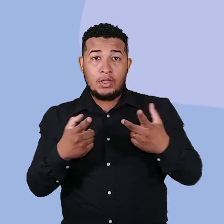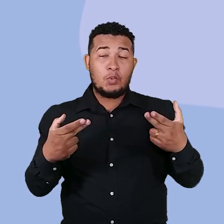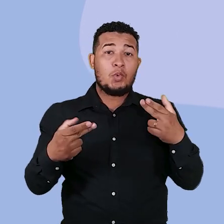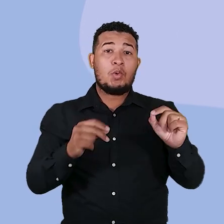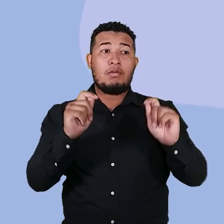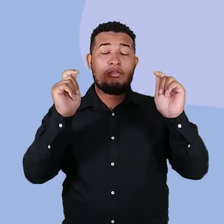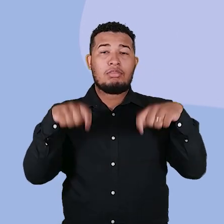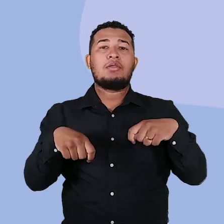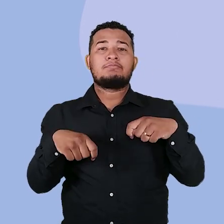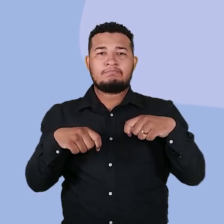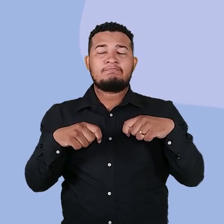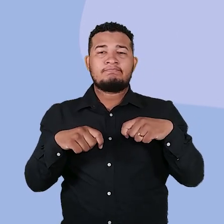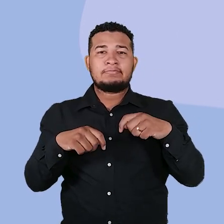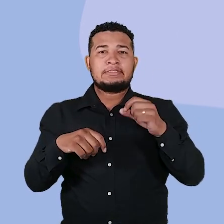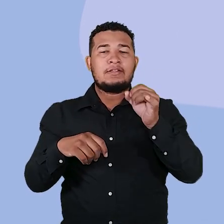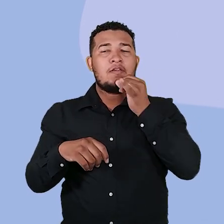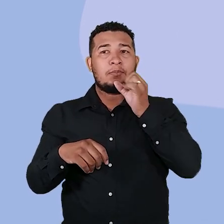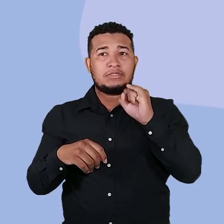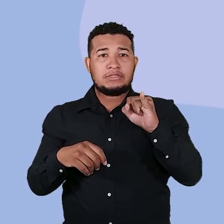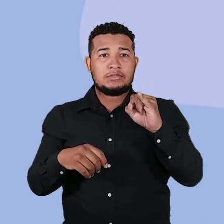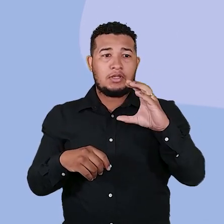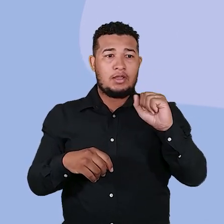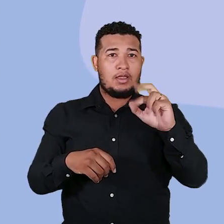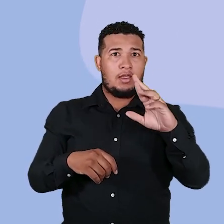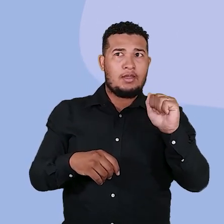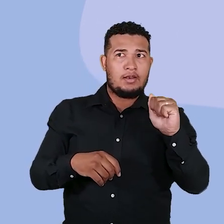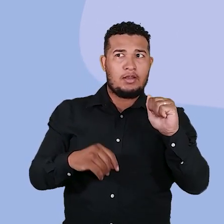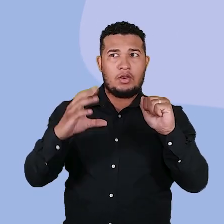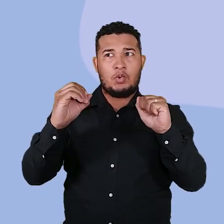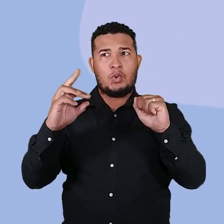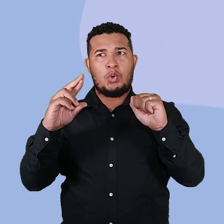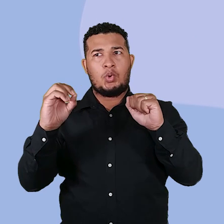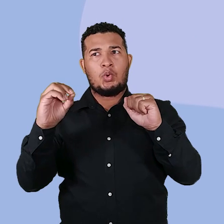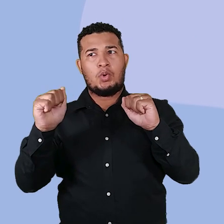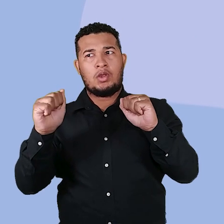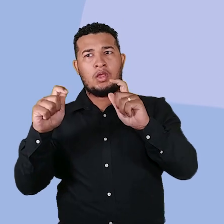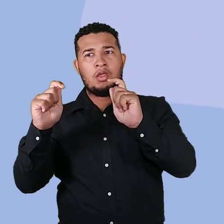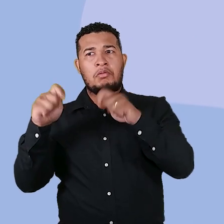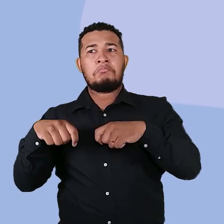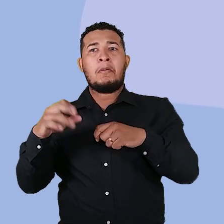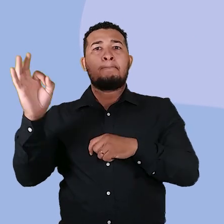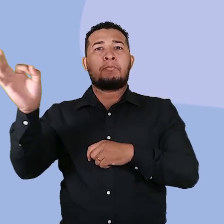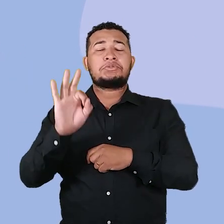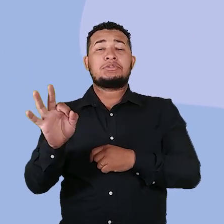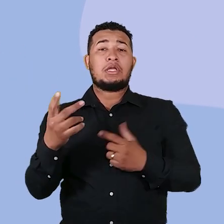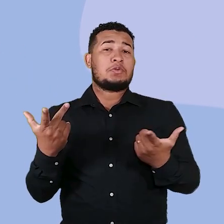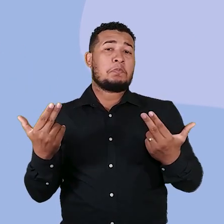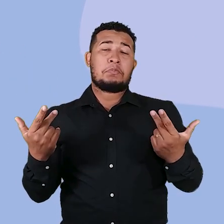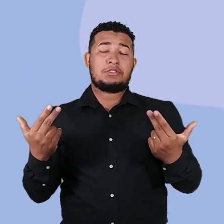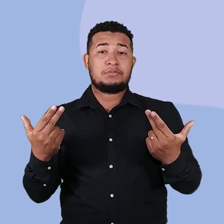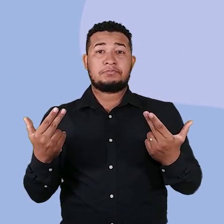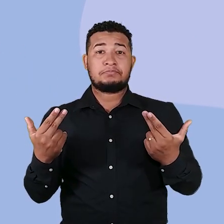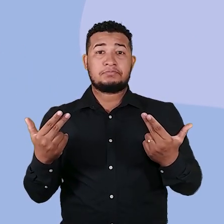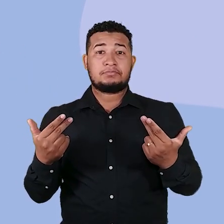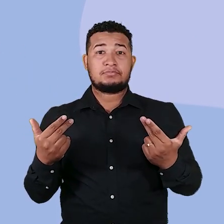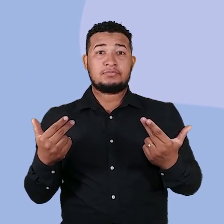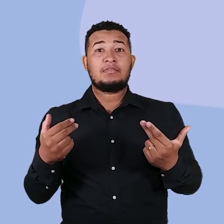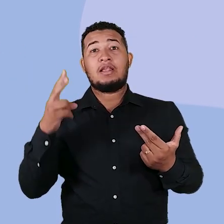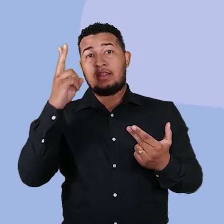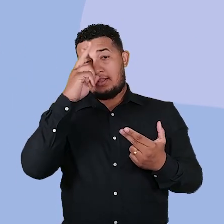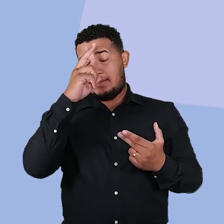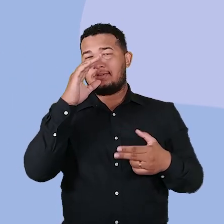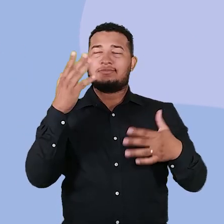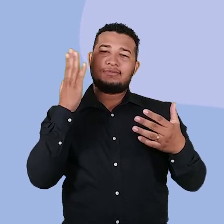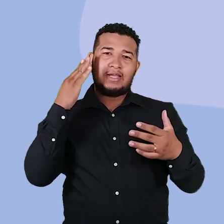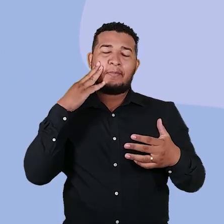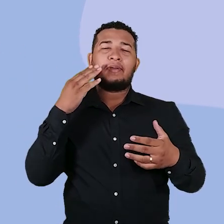também é igual a chance de cair tanto o cara quanto o coroa e vale lembrar